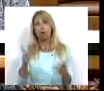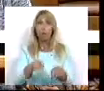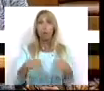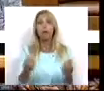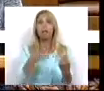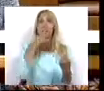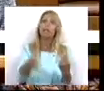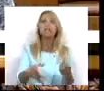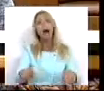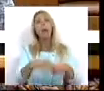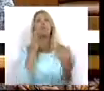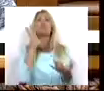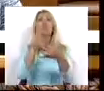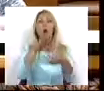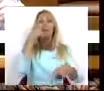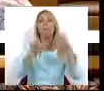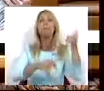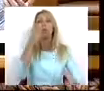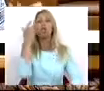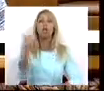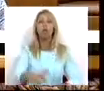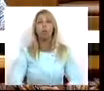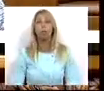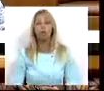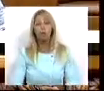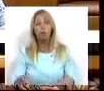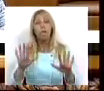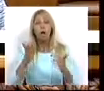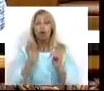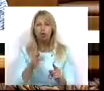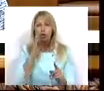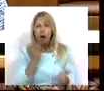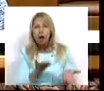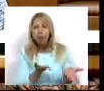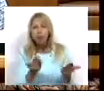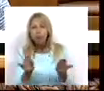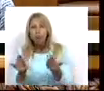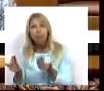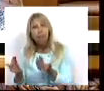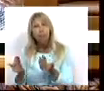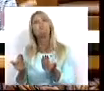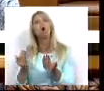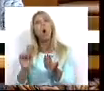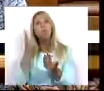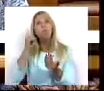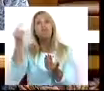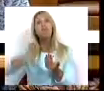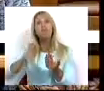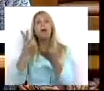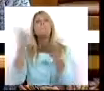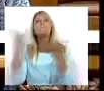o Partido dos Reformados. Mas, escrutinada, senhoras e senhores deputados, deveria ser esta